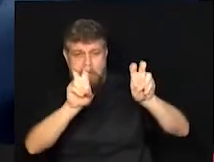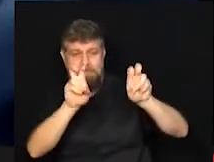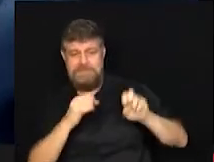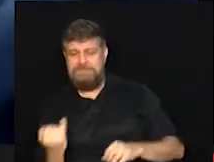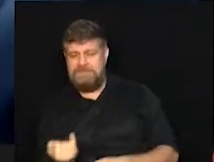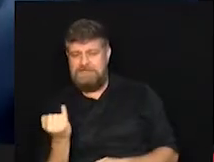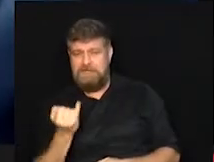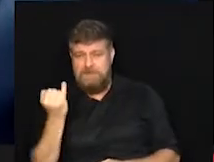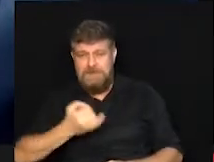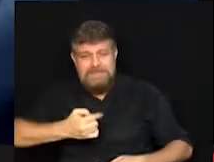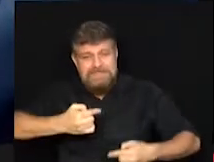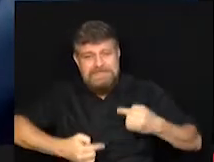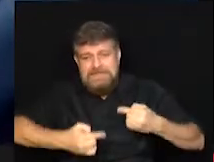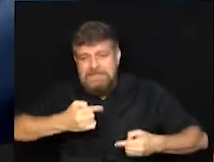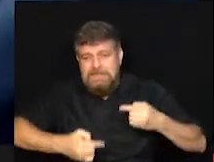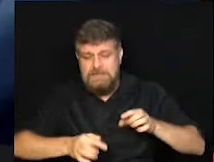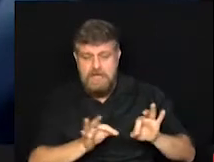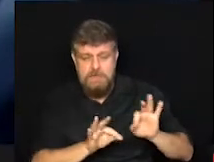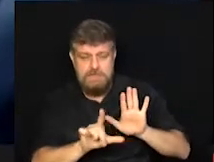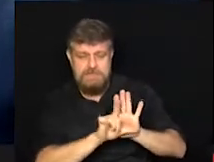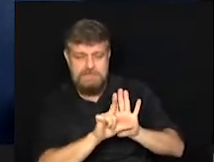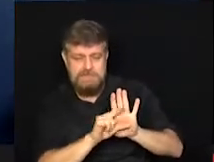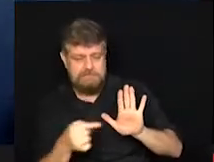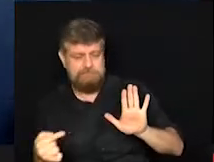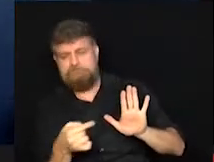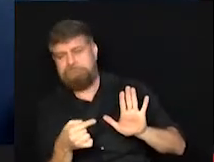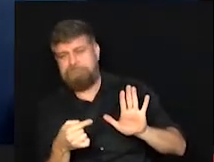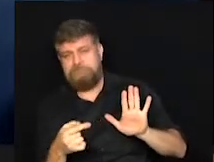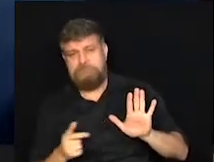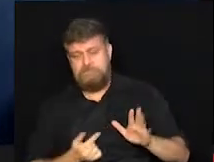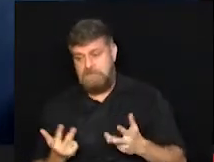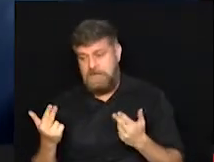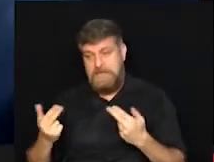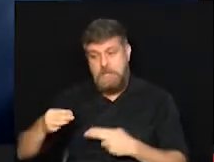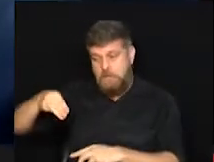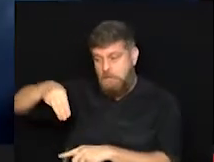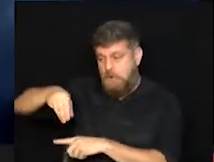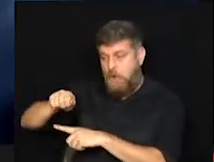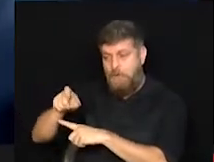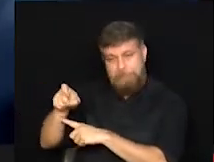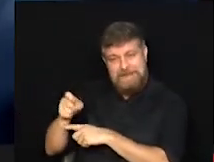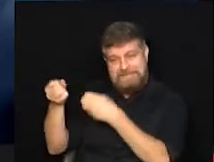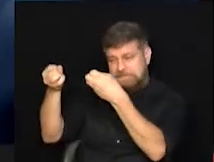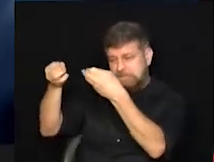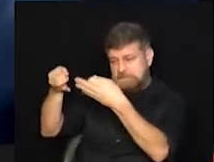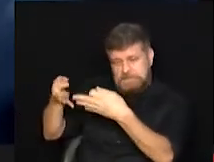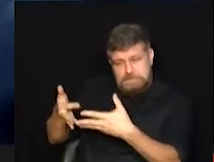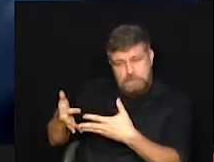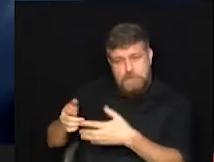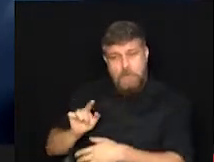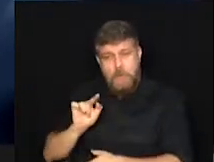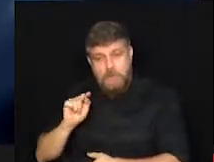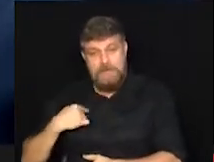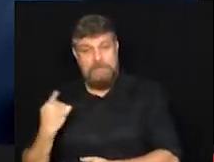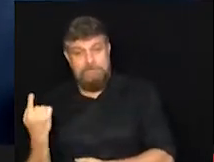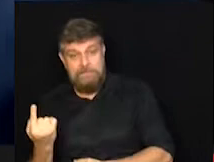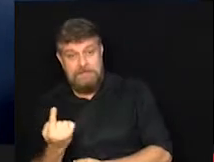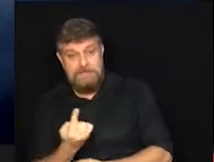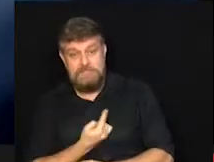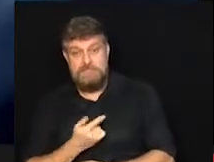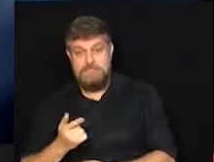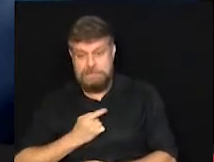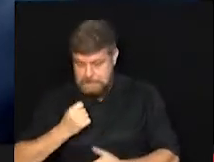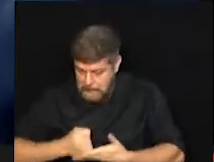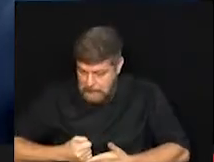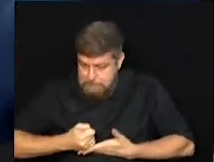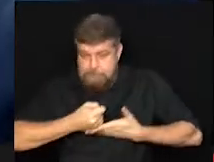debatendo essa PL tão importante naquilo que o Max acabou de colocar, que dá para a gente a